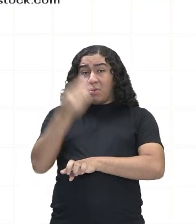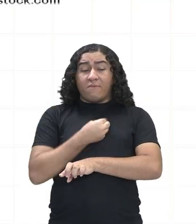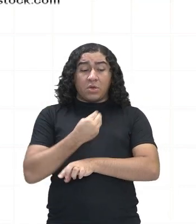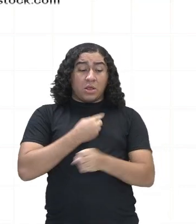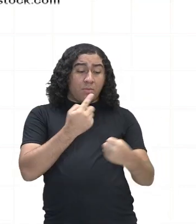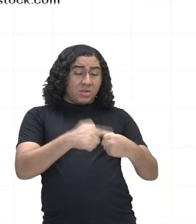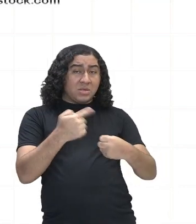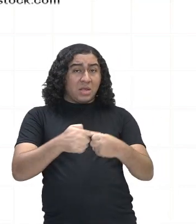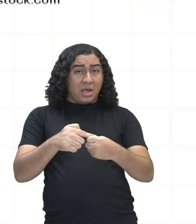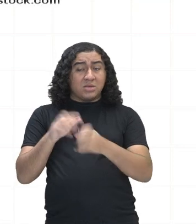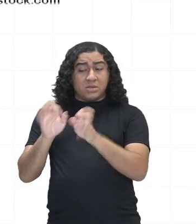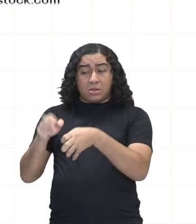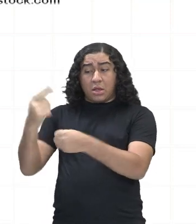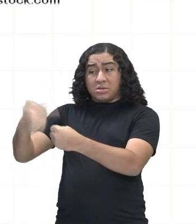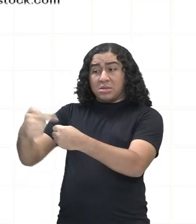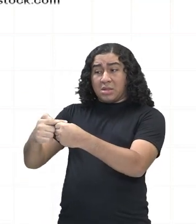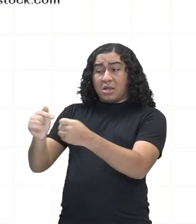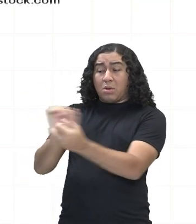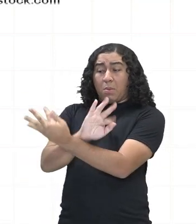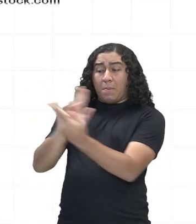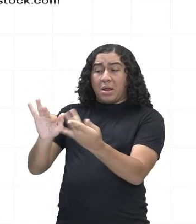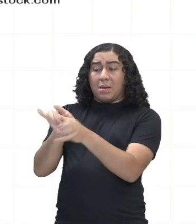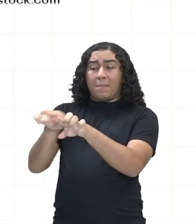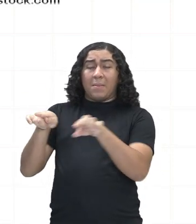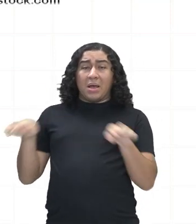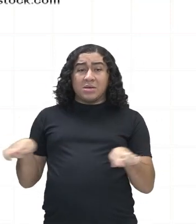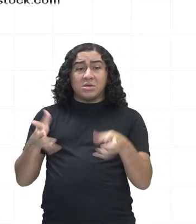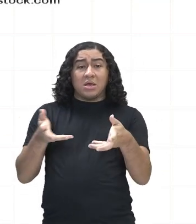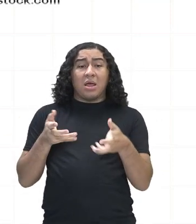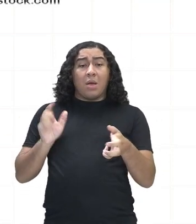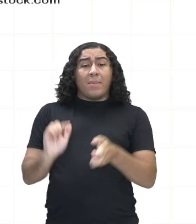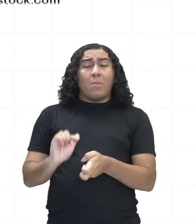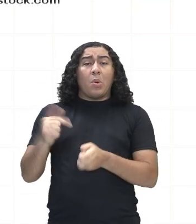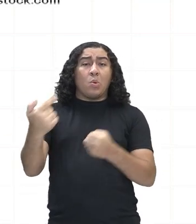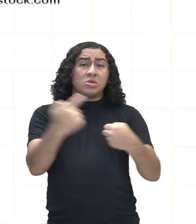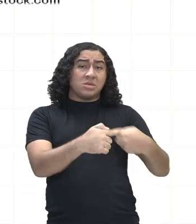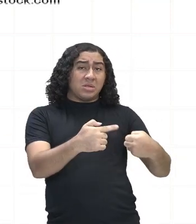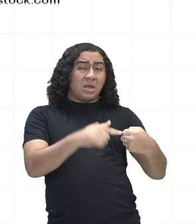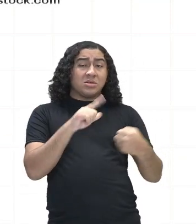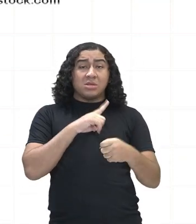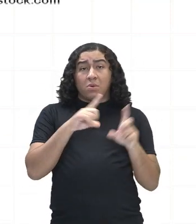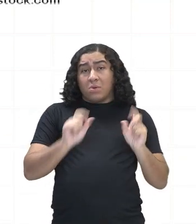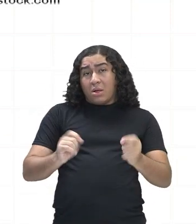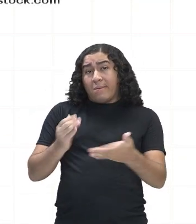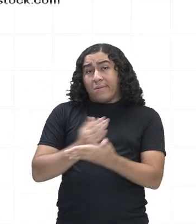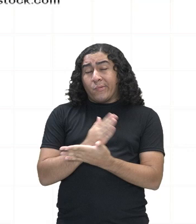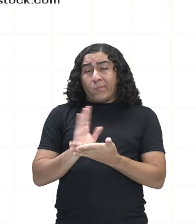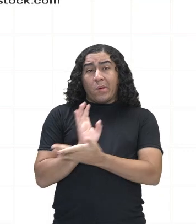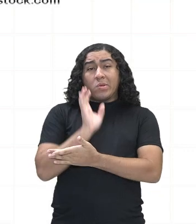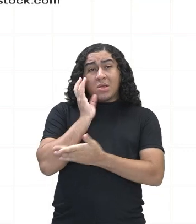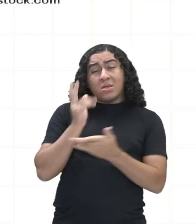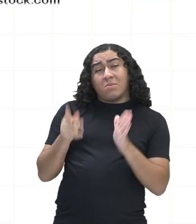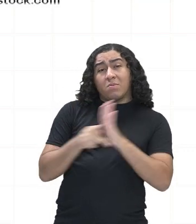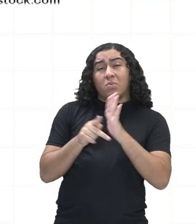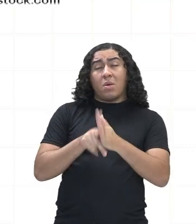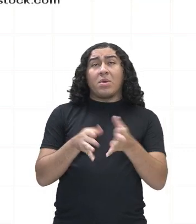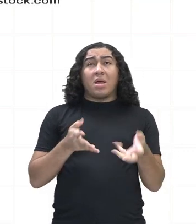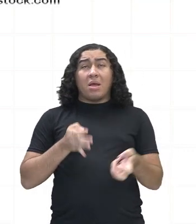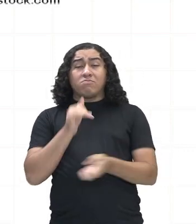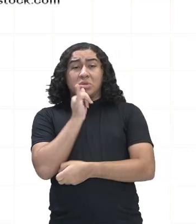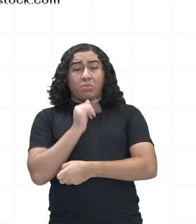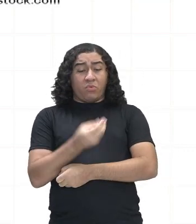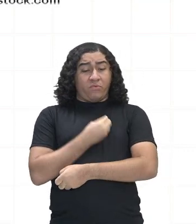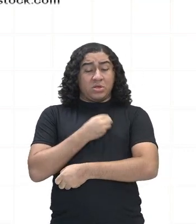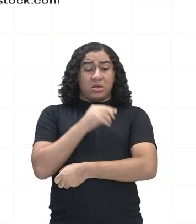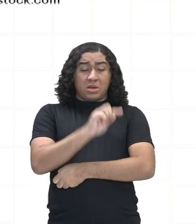mesmo urbana, né? Mas ela quer ir para uma outra cidade que tem ali alguma situação que ela quer viver